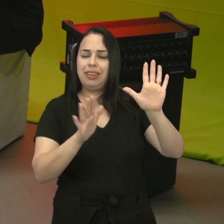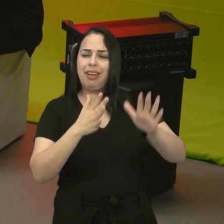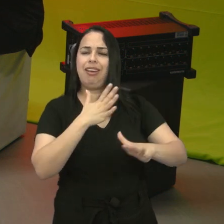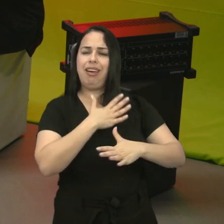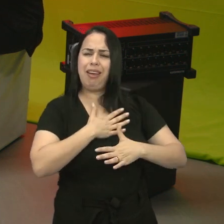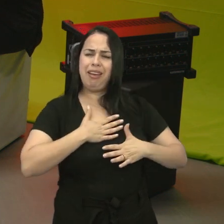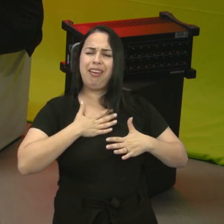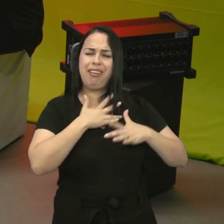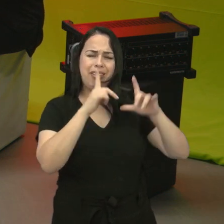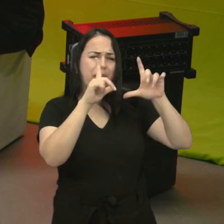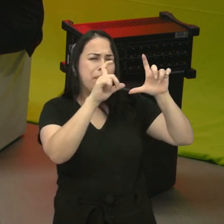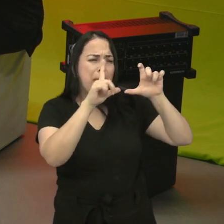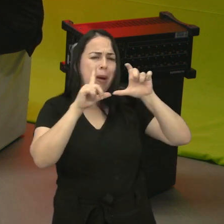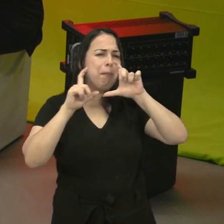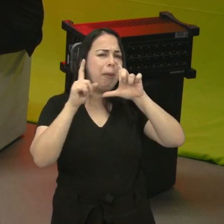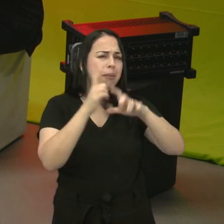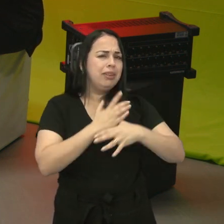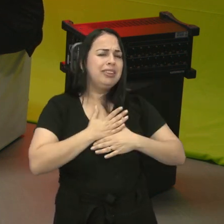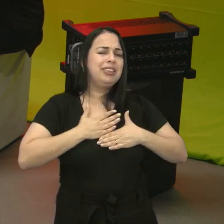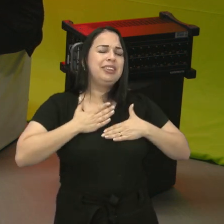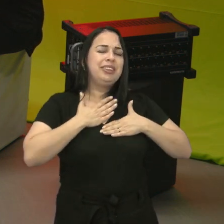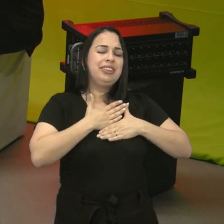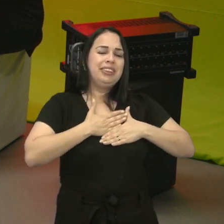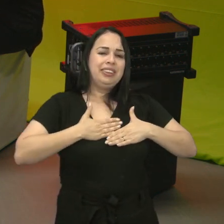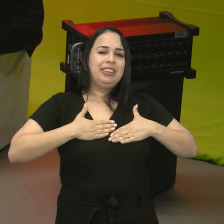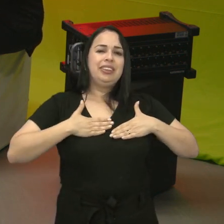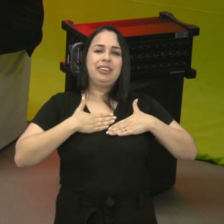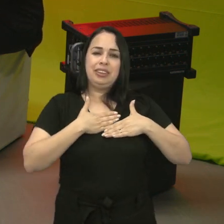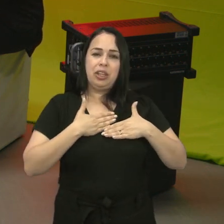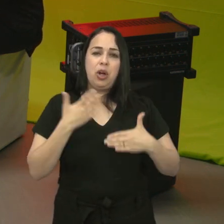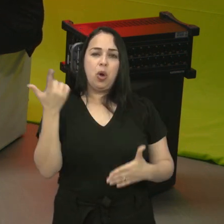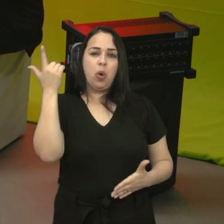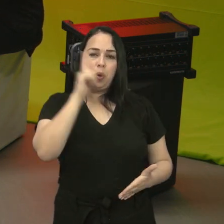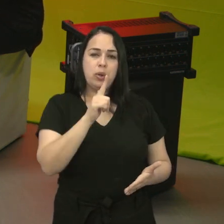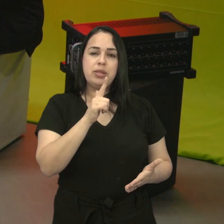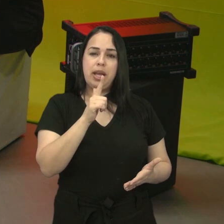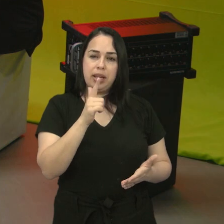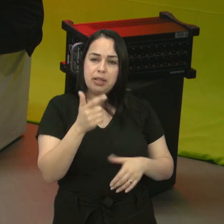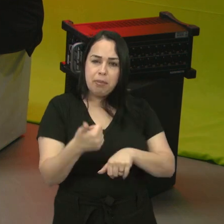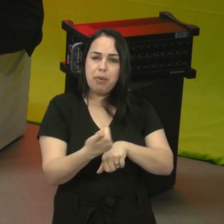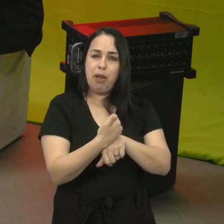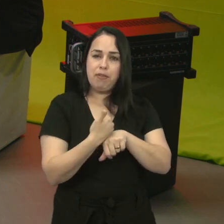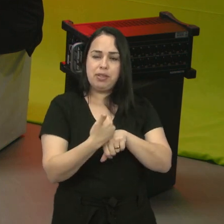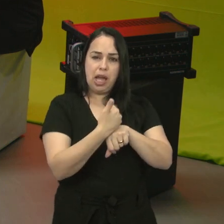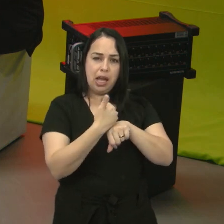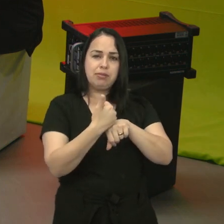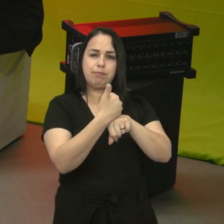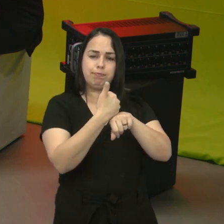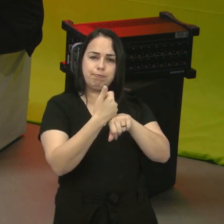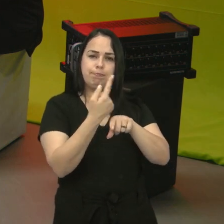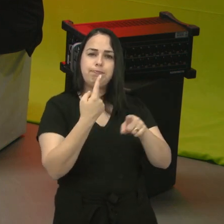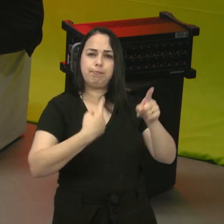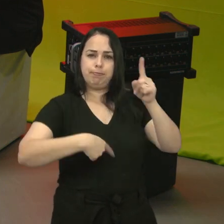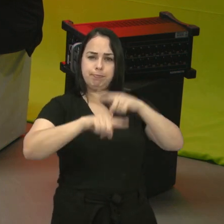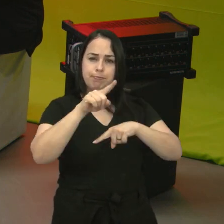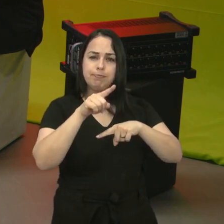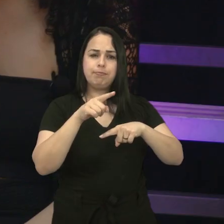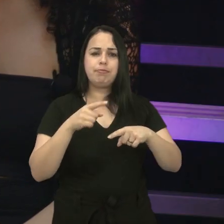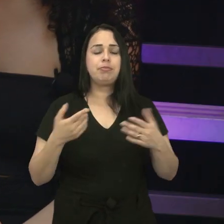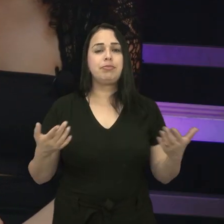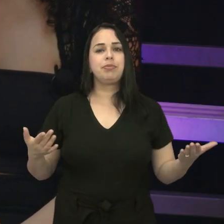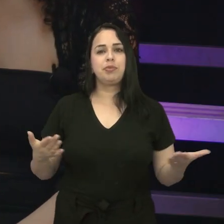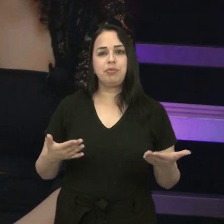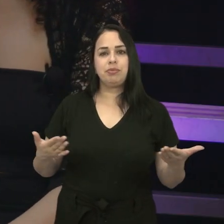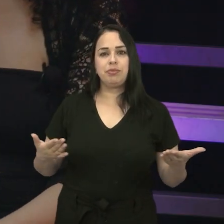satisfatória também, né? Depois Sim. que você consegue se colocar no mercado e consegue desenvolver suas habilidades, fica um trabalho lindo como é o trabalho da Nadine.